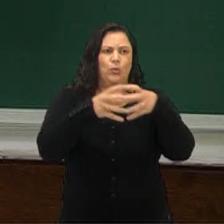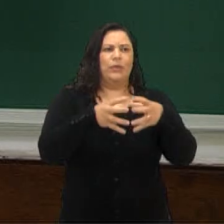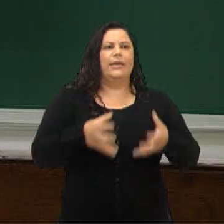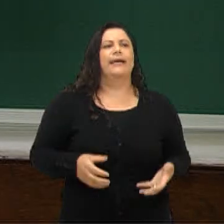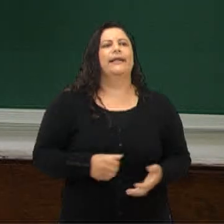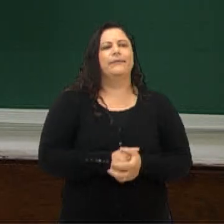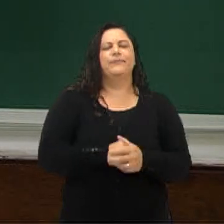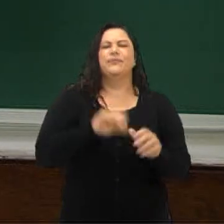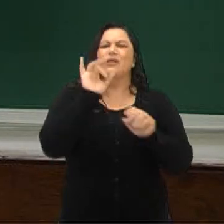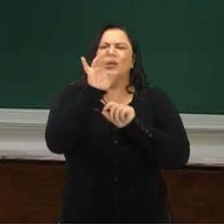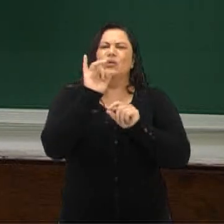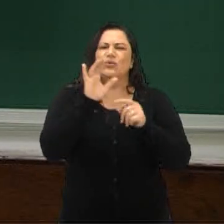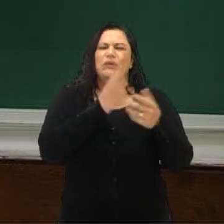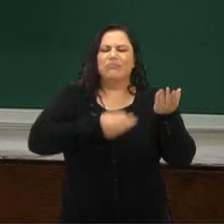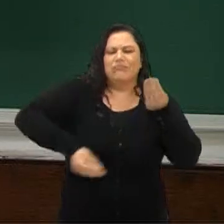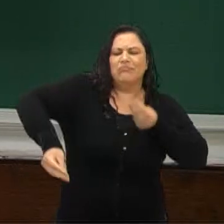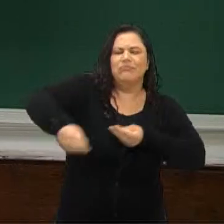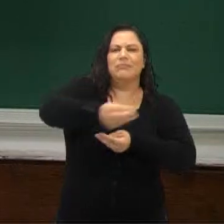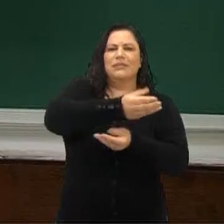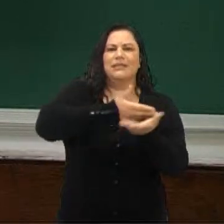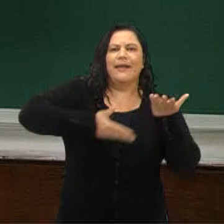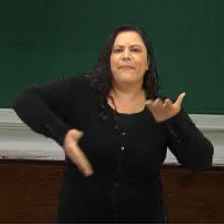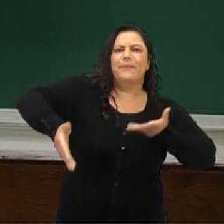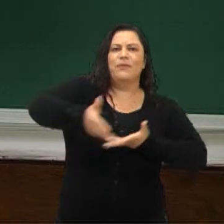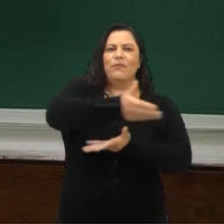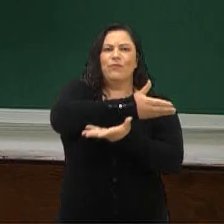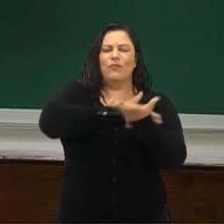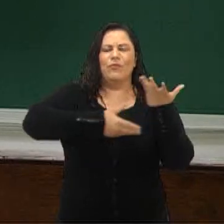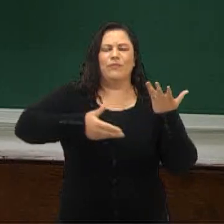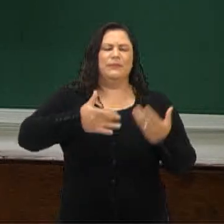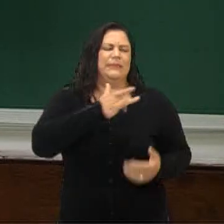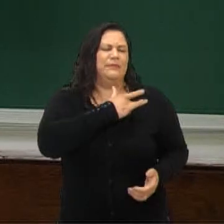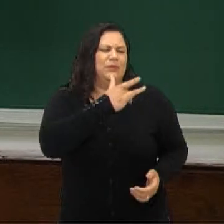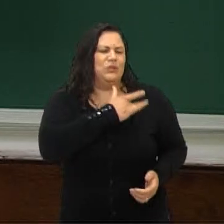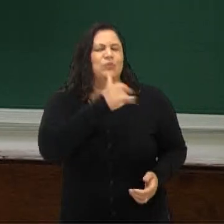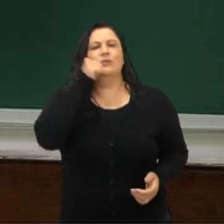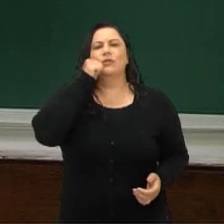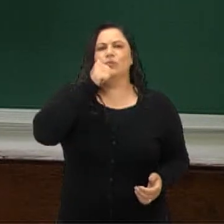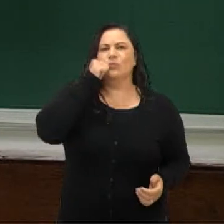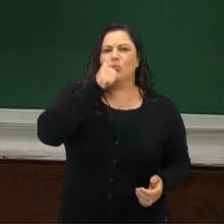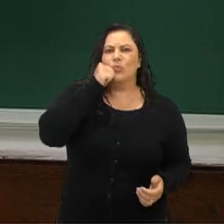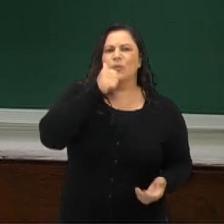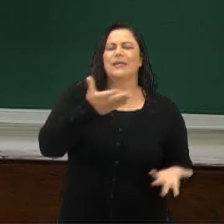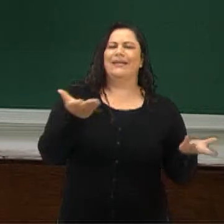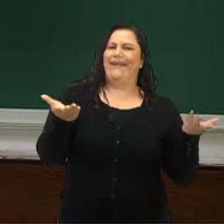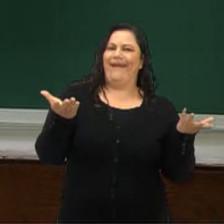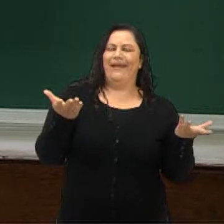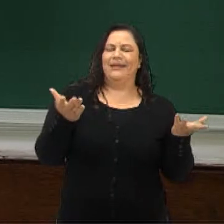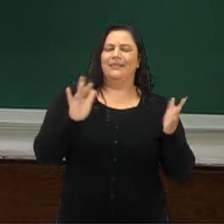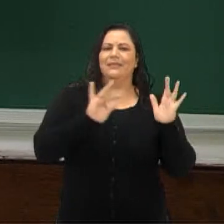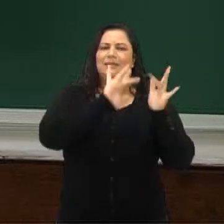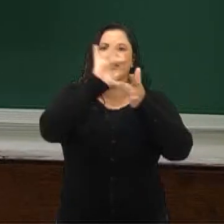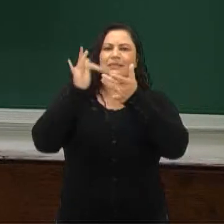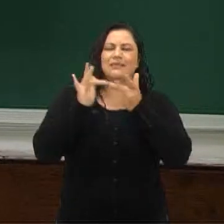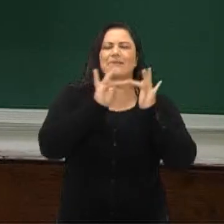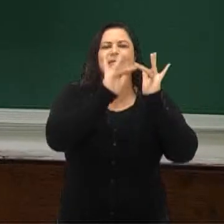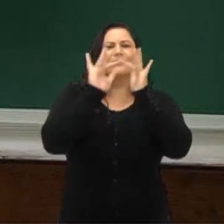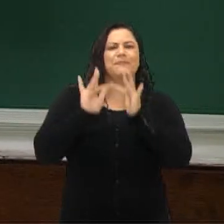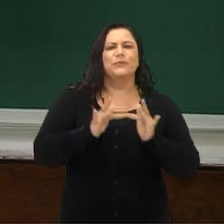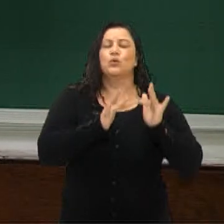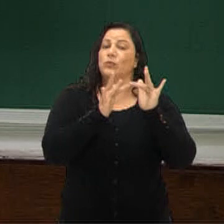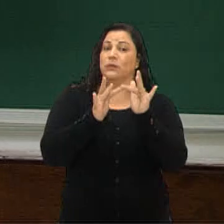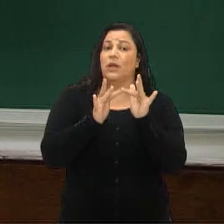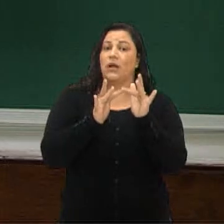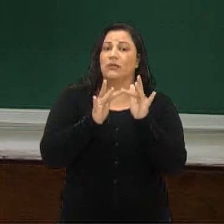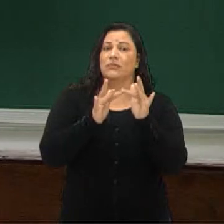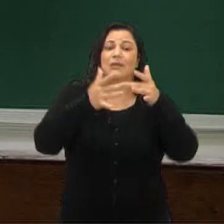mulheres do Tahiti. Né? Como eu falei, ele se apaixonou pela ilha, se apaixonou pelas mulheres da ilha, pelas pessoas da ilha, pela convivência daquela ilha, que quase não